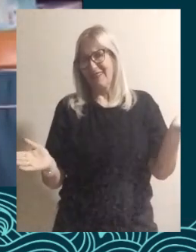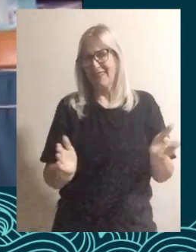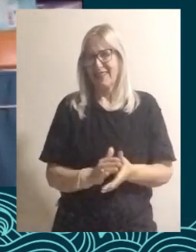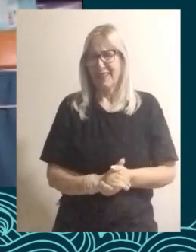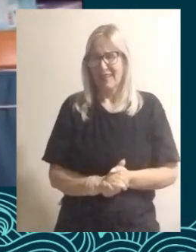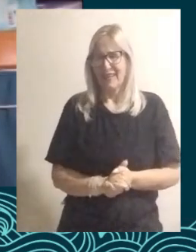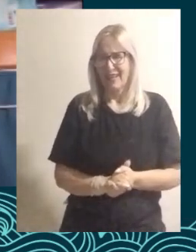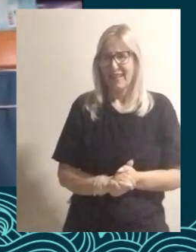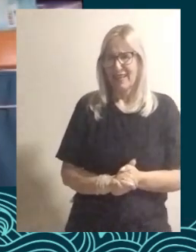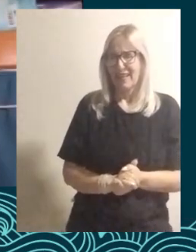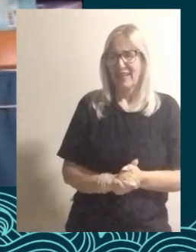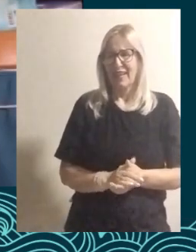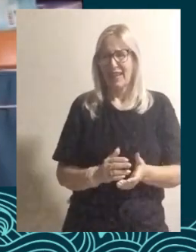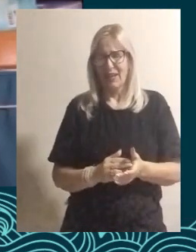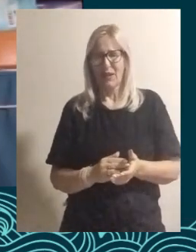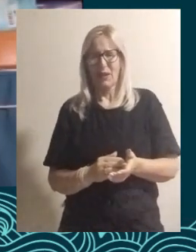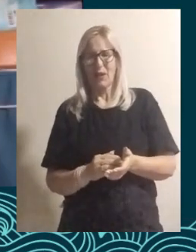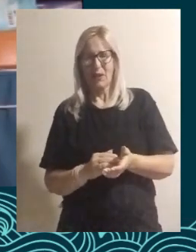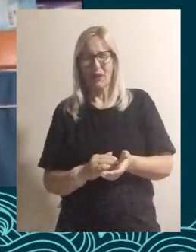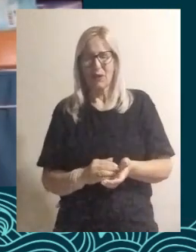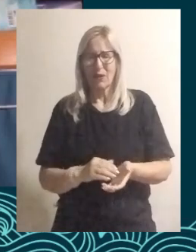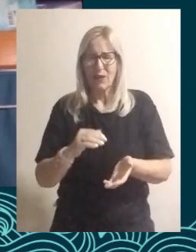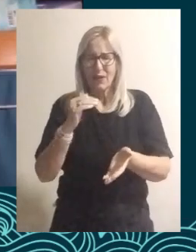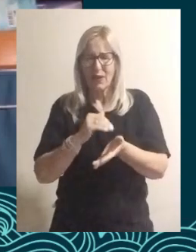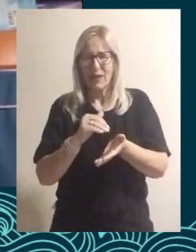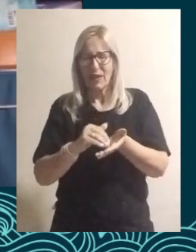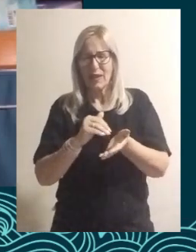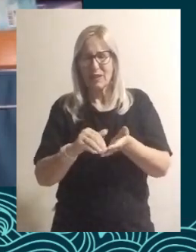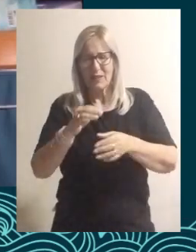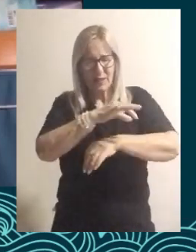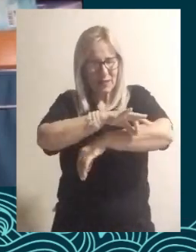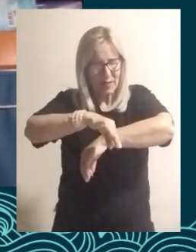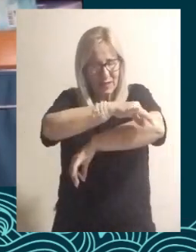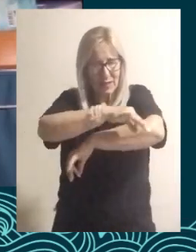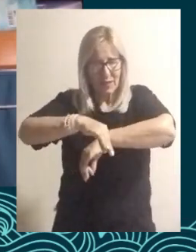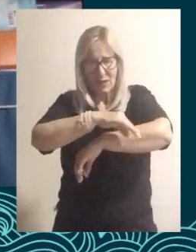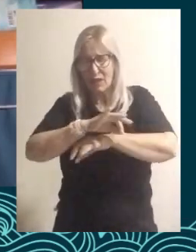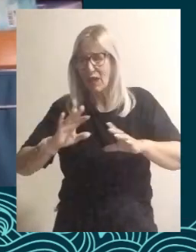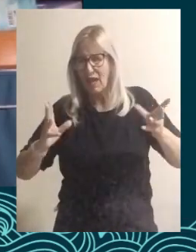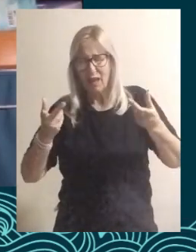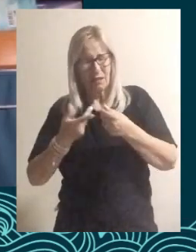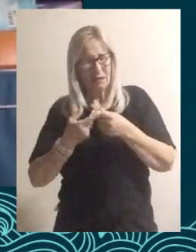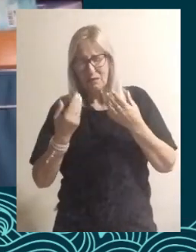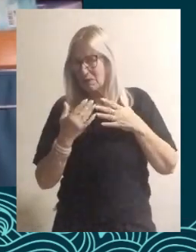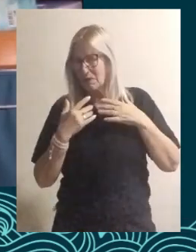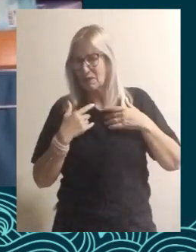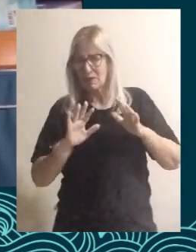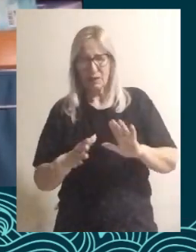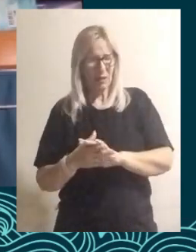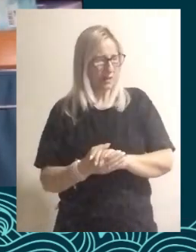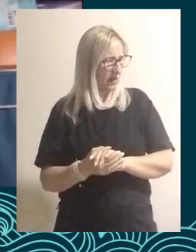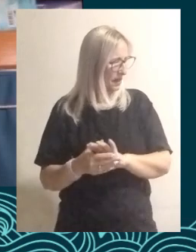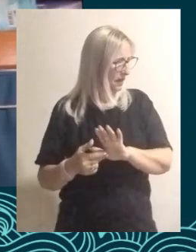Eu não tinha conseguido. Eu tentei até conseguir estágio, né, para os primeiros trabalhos como arquiteta, eu tinha sido recusada